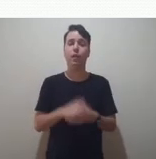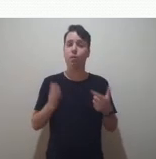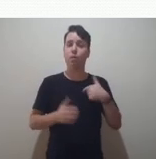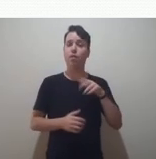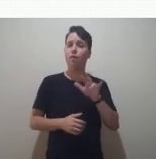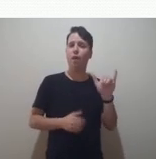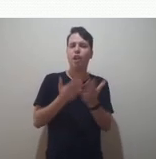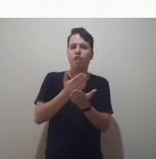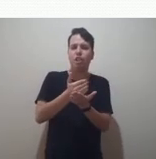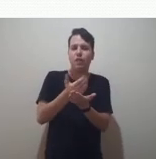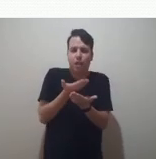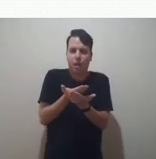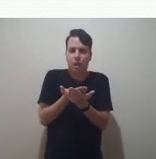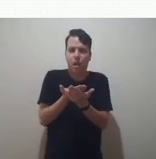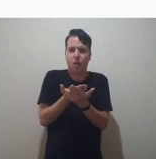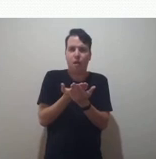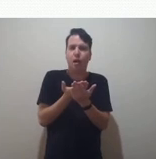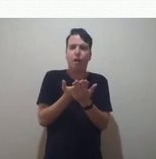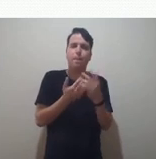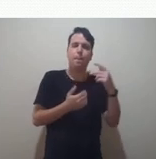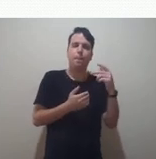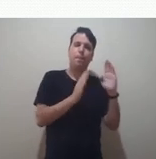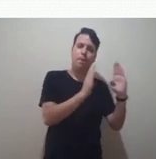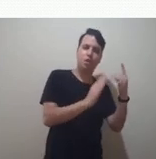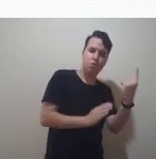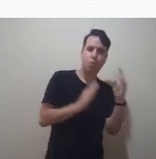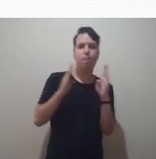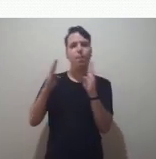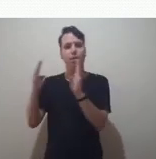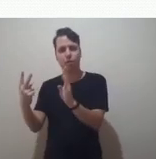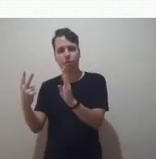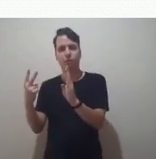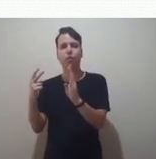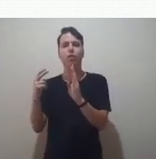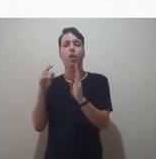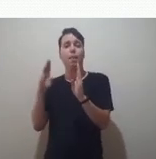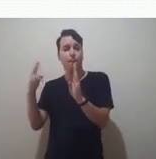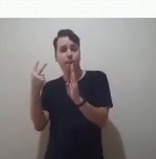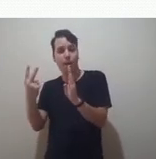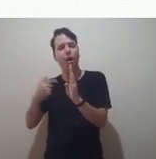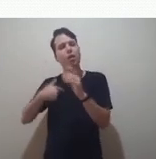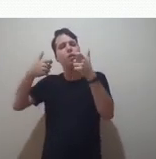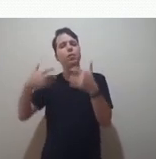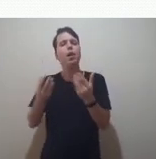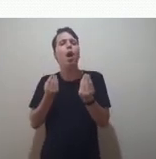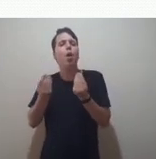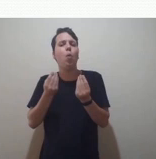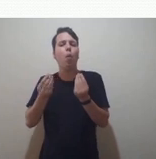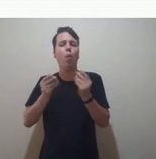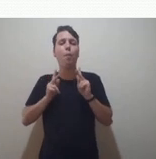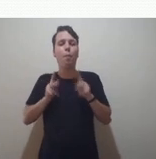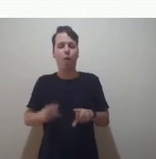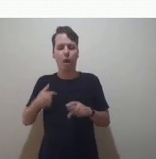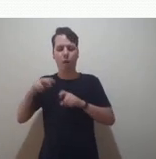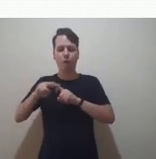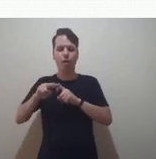Então, eu vou dividir essa aula em duas, para não ficar tão cansativo. Então, na parte 2, eu vou estar explicando para vocês